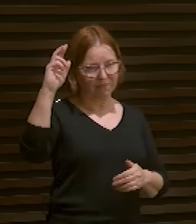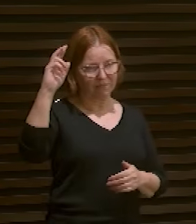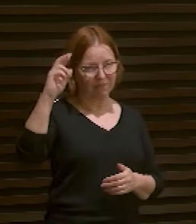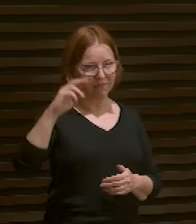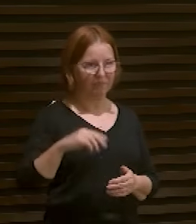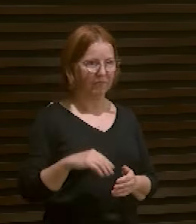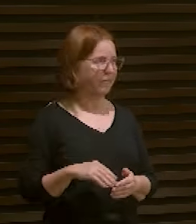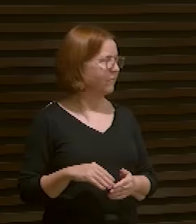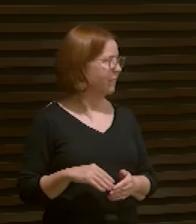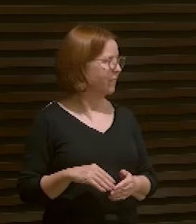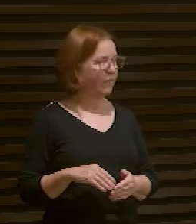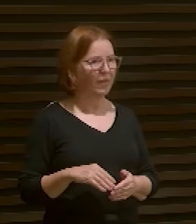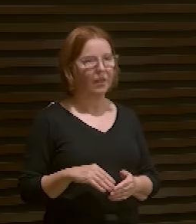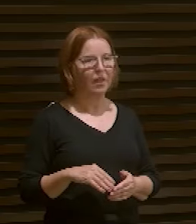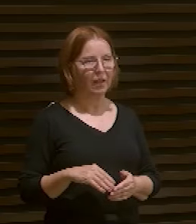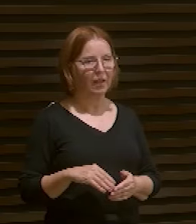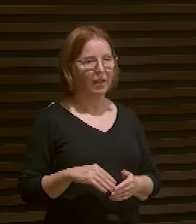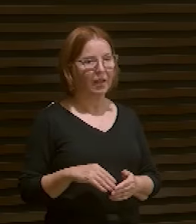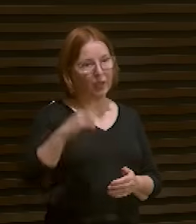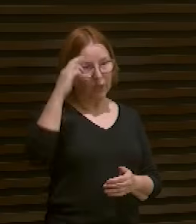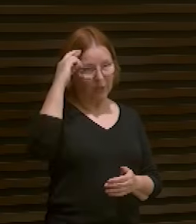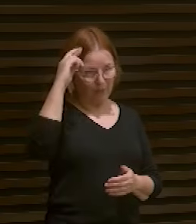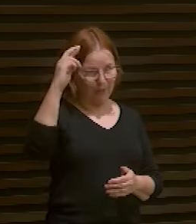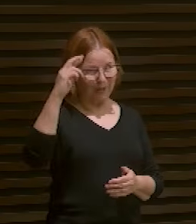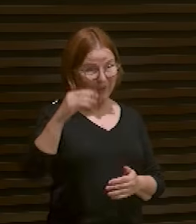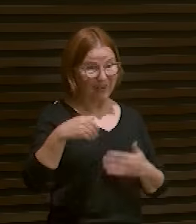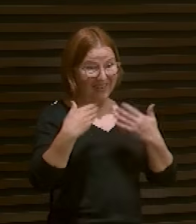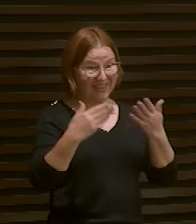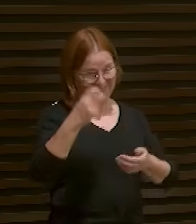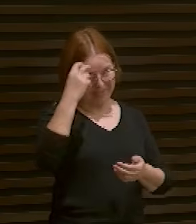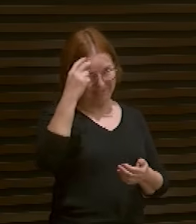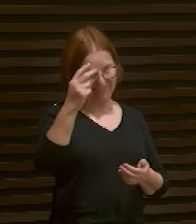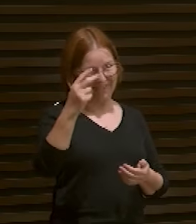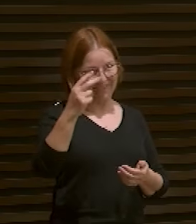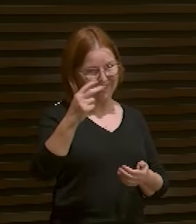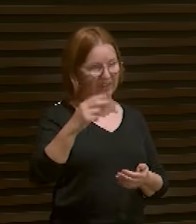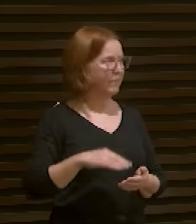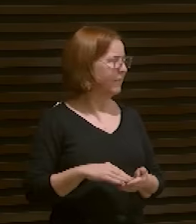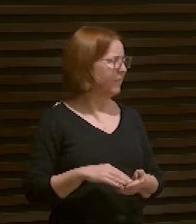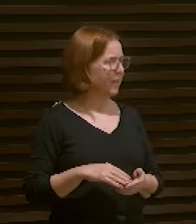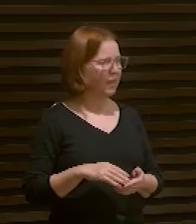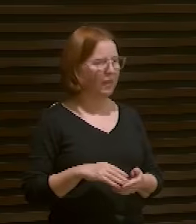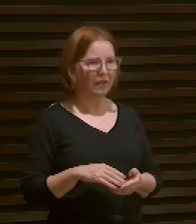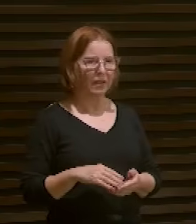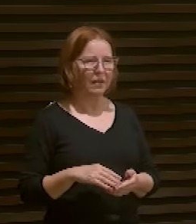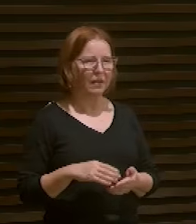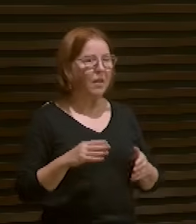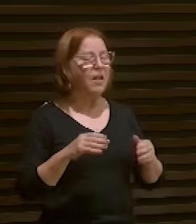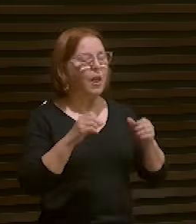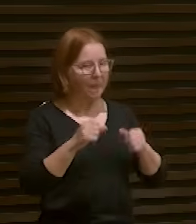e você pode ficar tranquilo, que o Senhor vai te capacitar. Você pode ficar tranquilo. Ah, mas eu tenho que viver, não estou falando